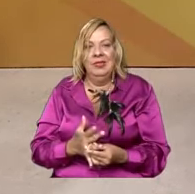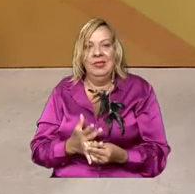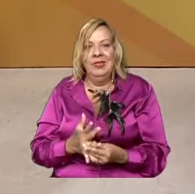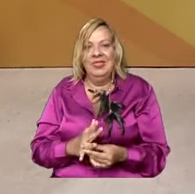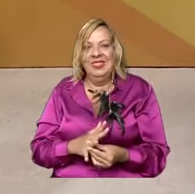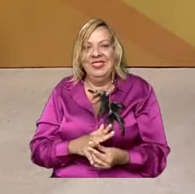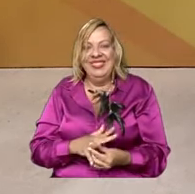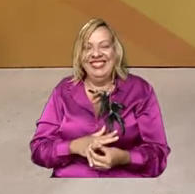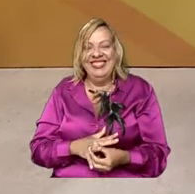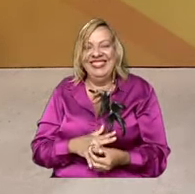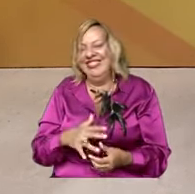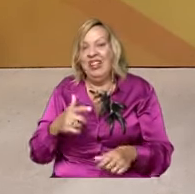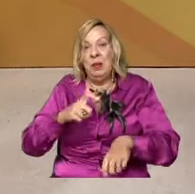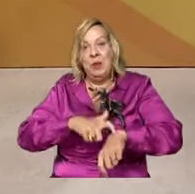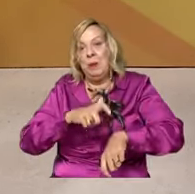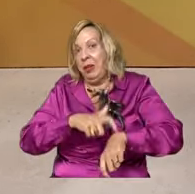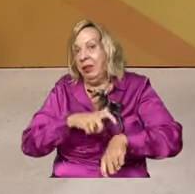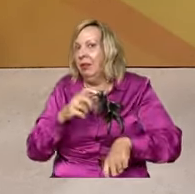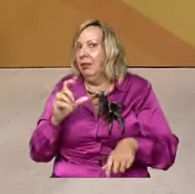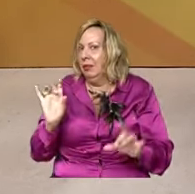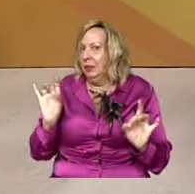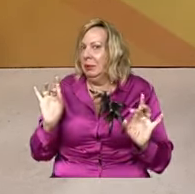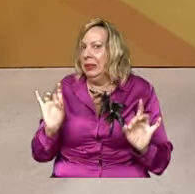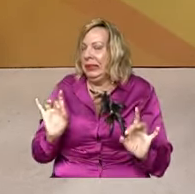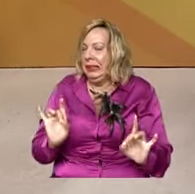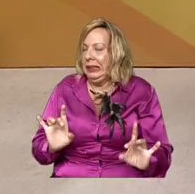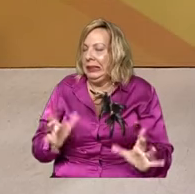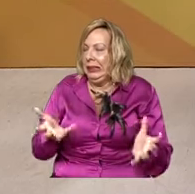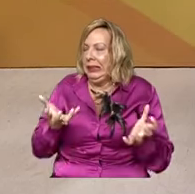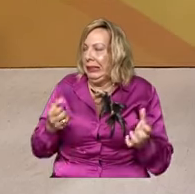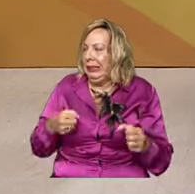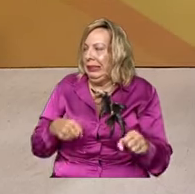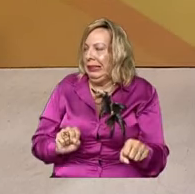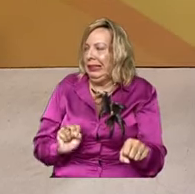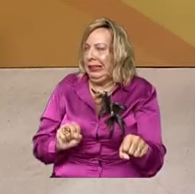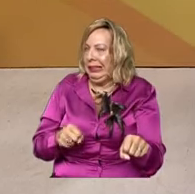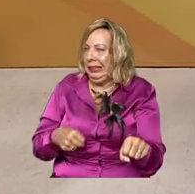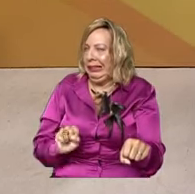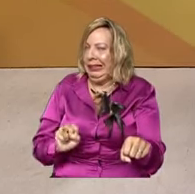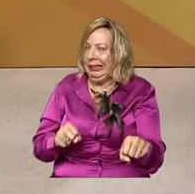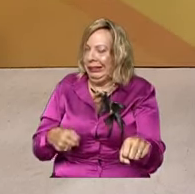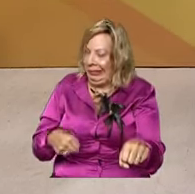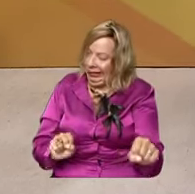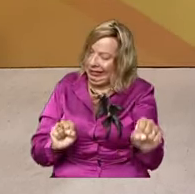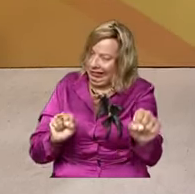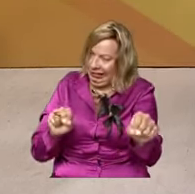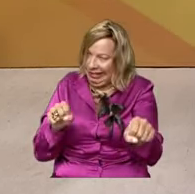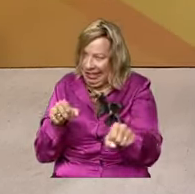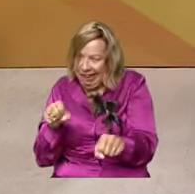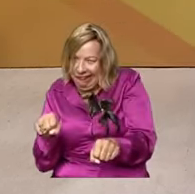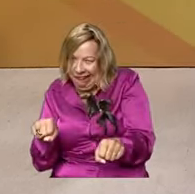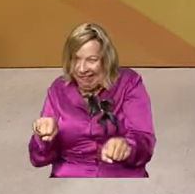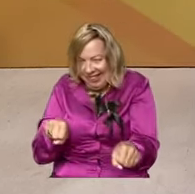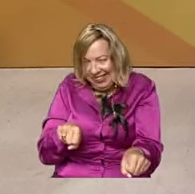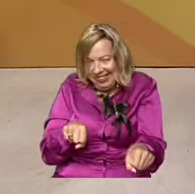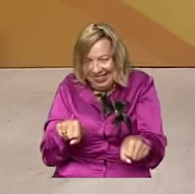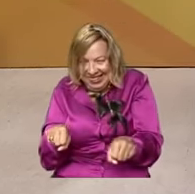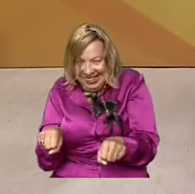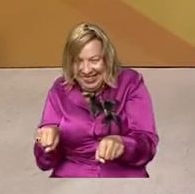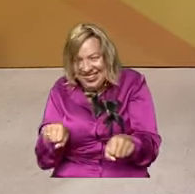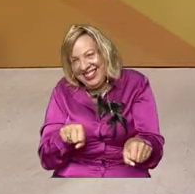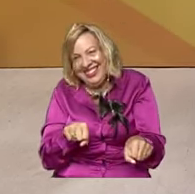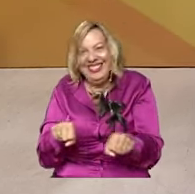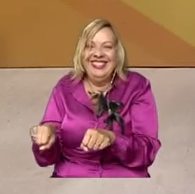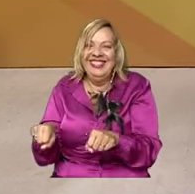tava esperando, aquele momento, né? Que você vai torcer para dar aquele up,